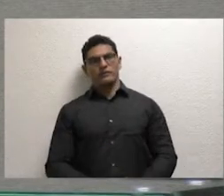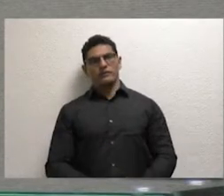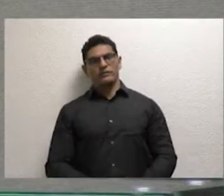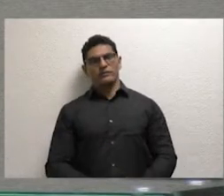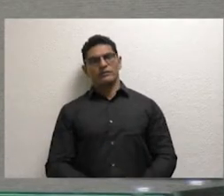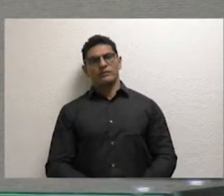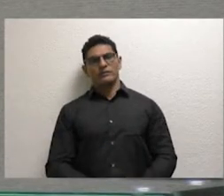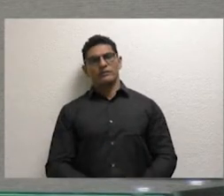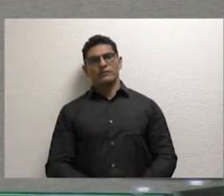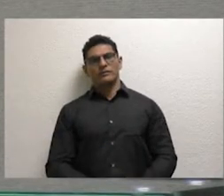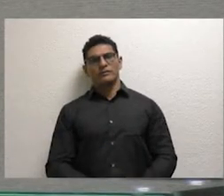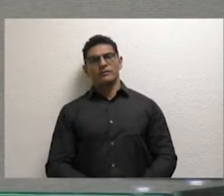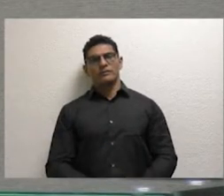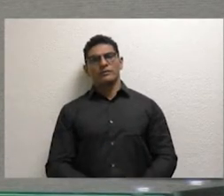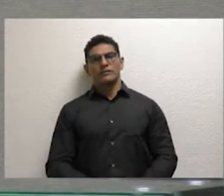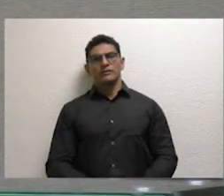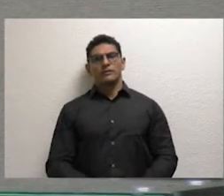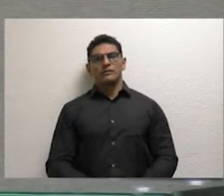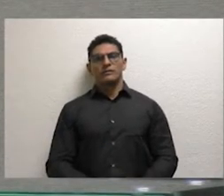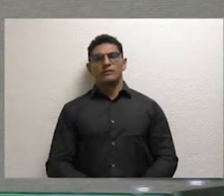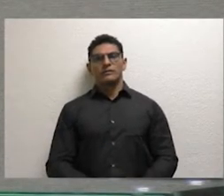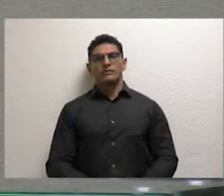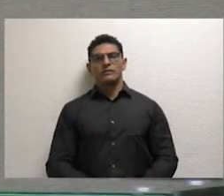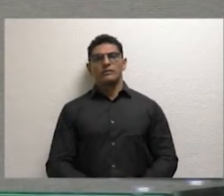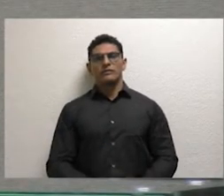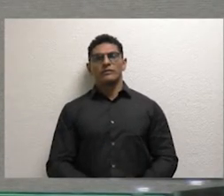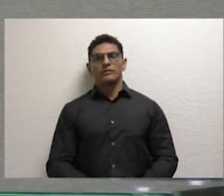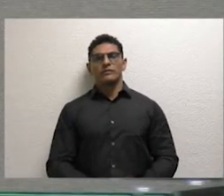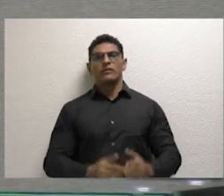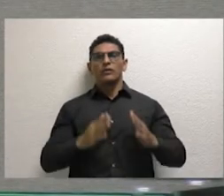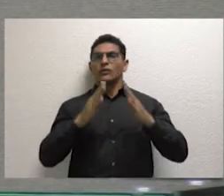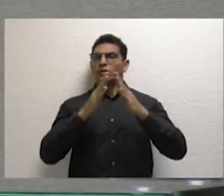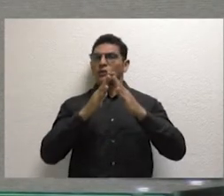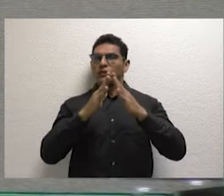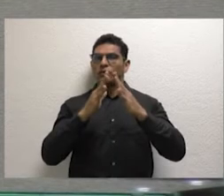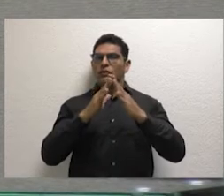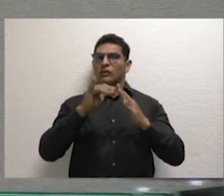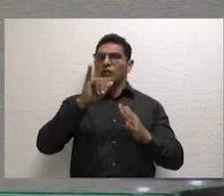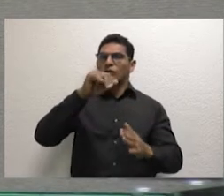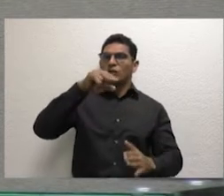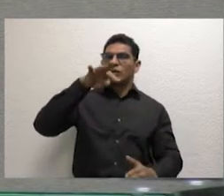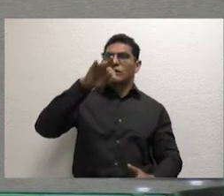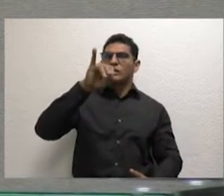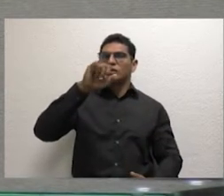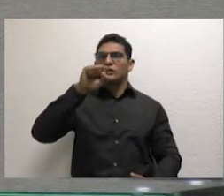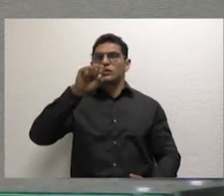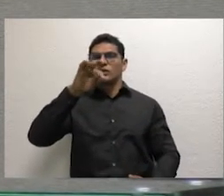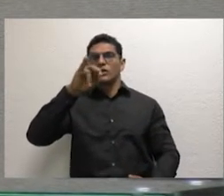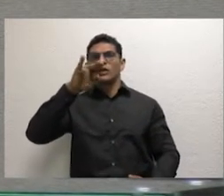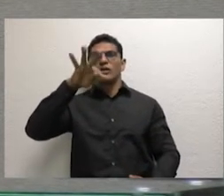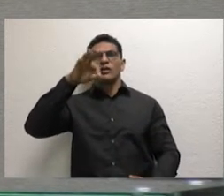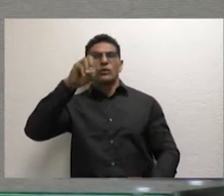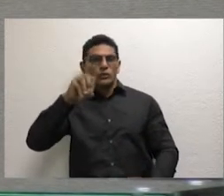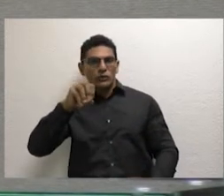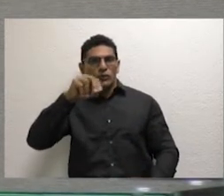o Instituto Nacional de Desenvolvimento Social e Humano